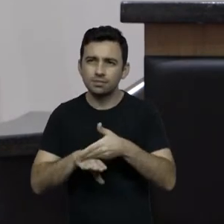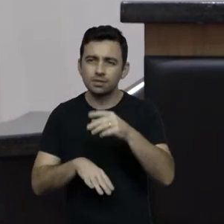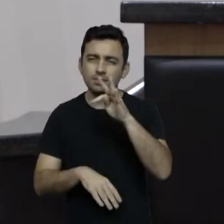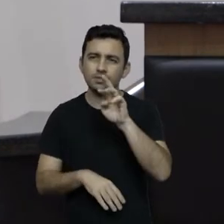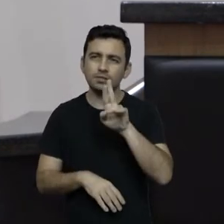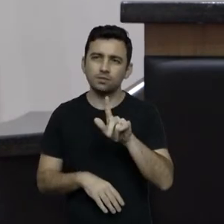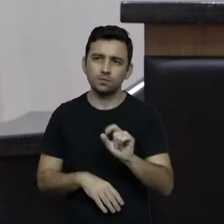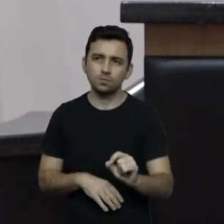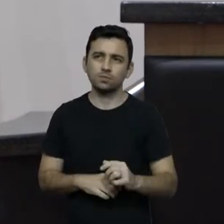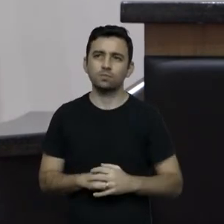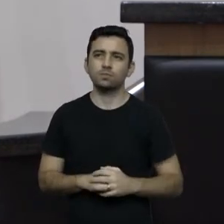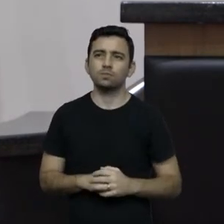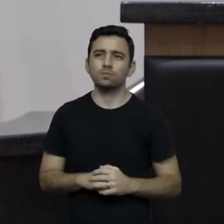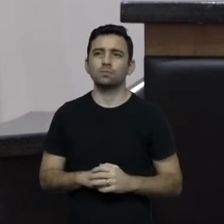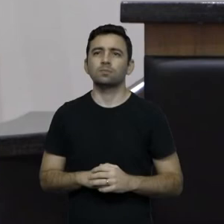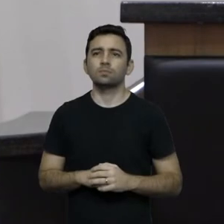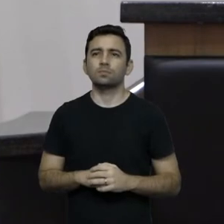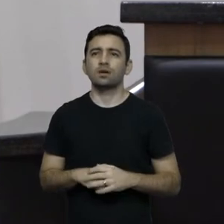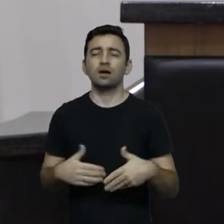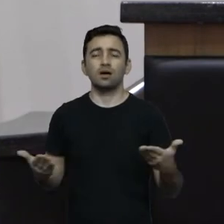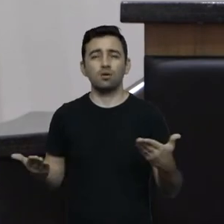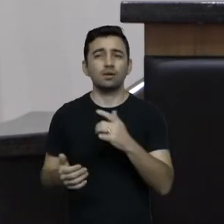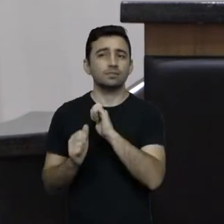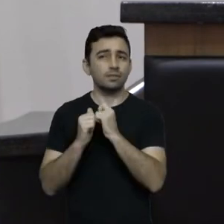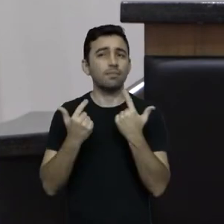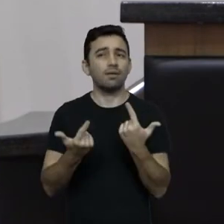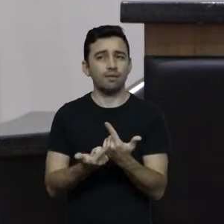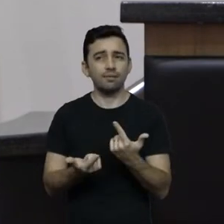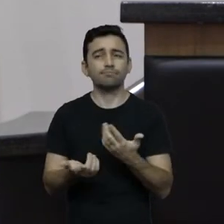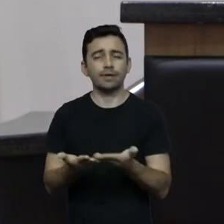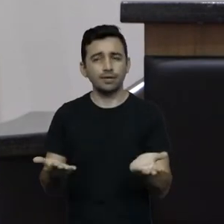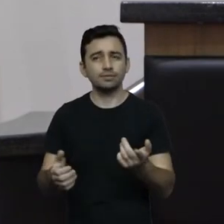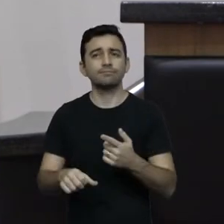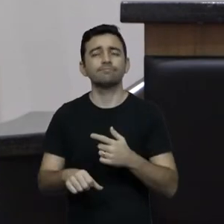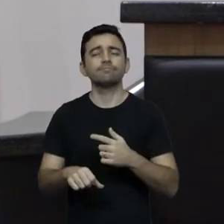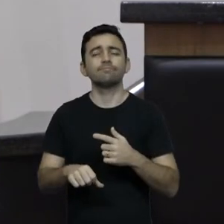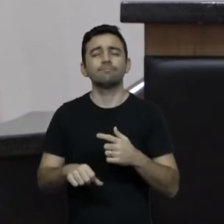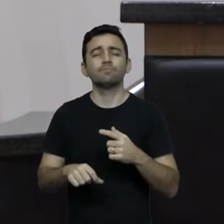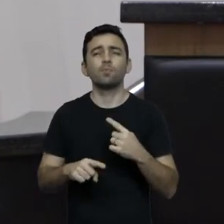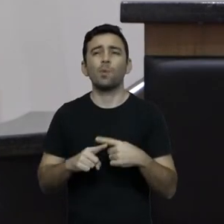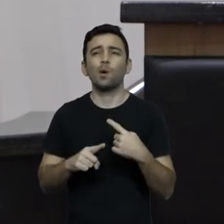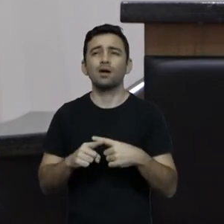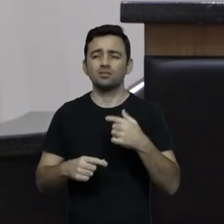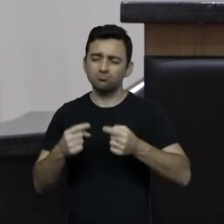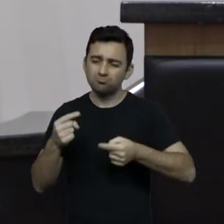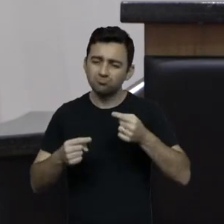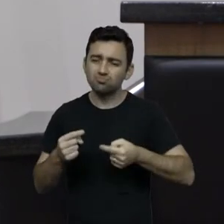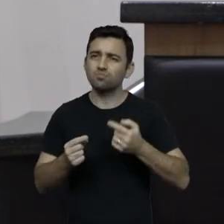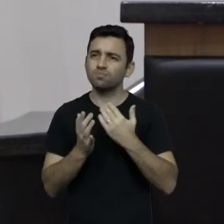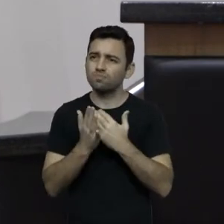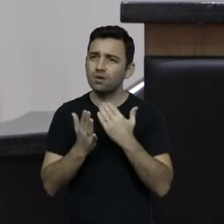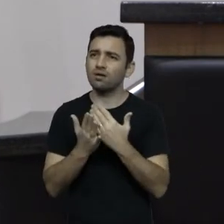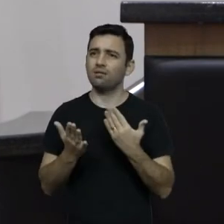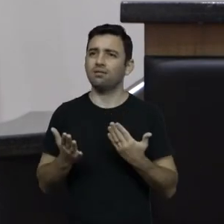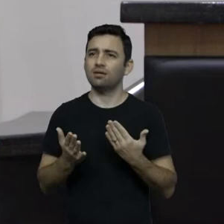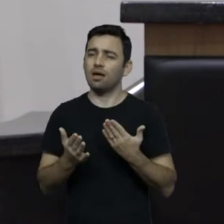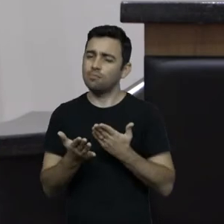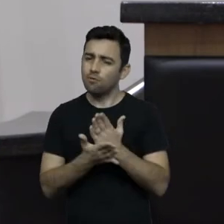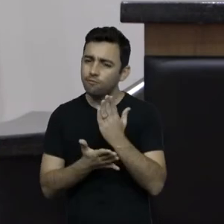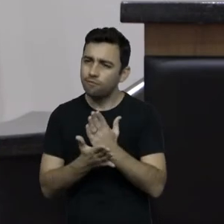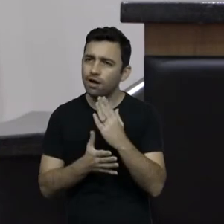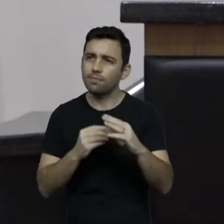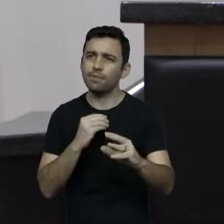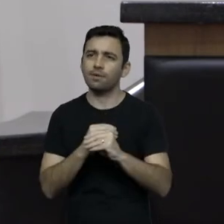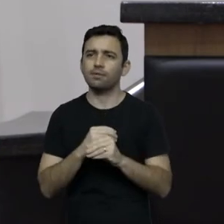oportunidade O que é Assembleia Legislativa perde a discutir mais de aprovar as